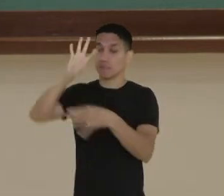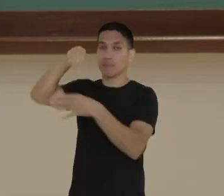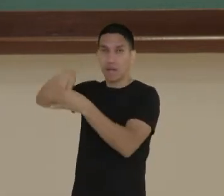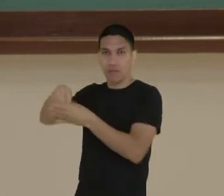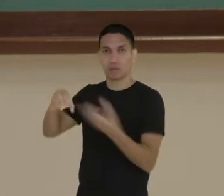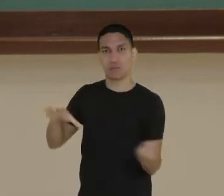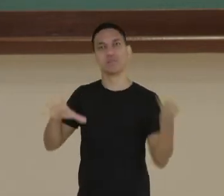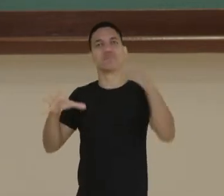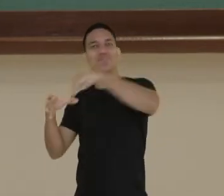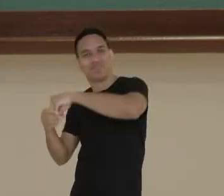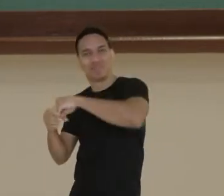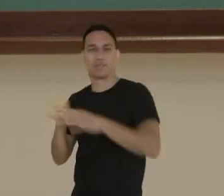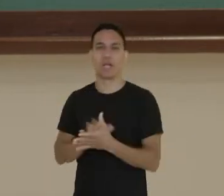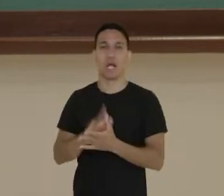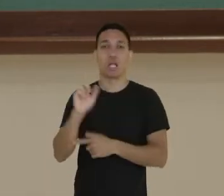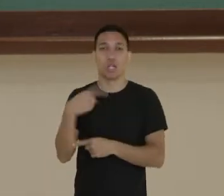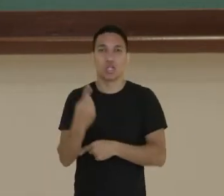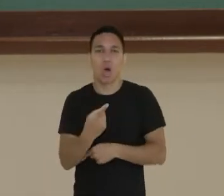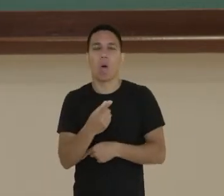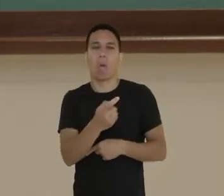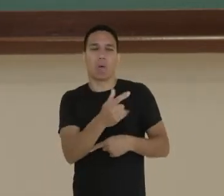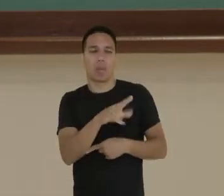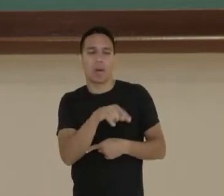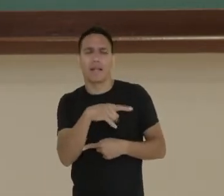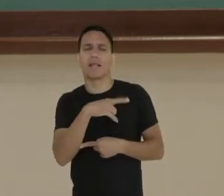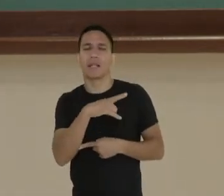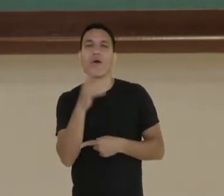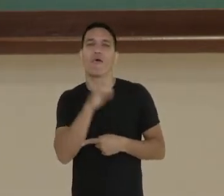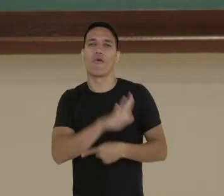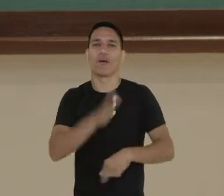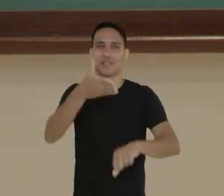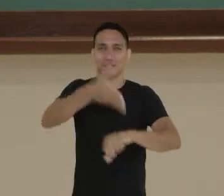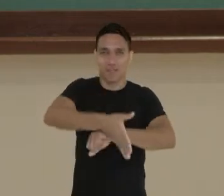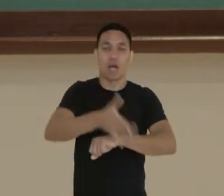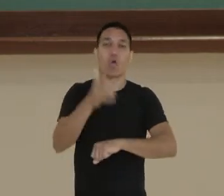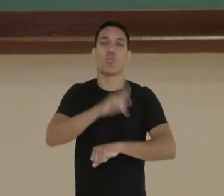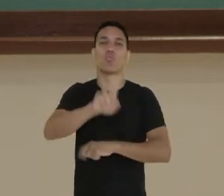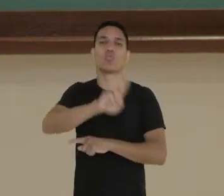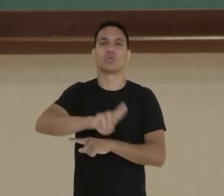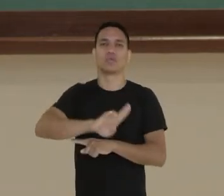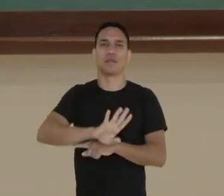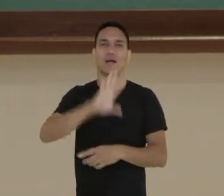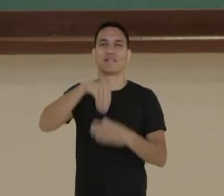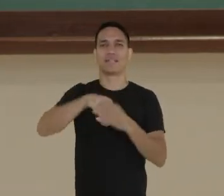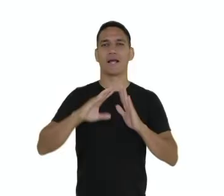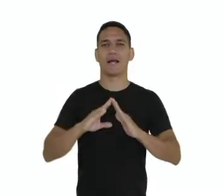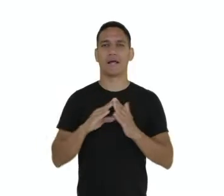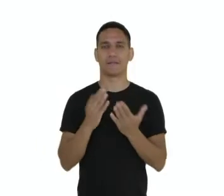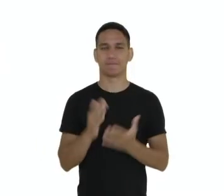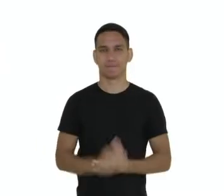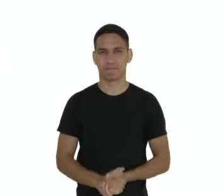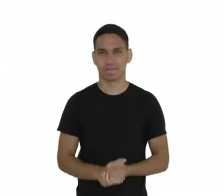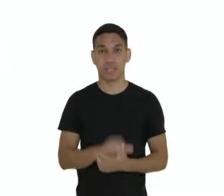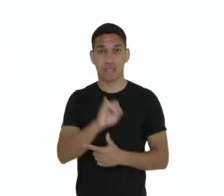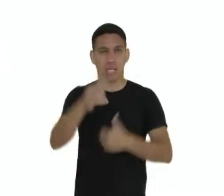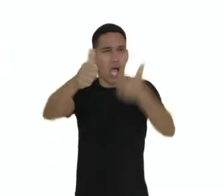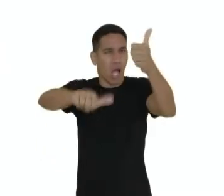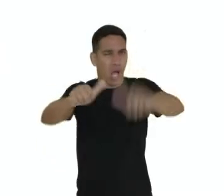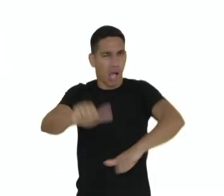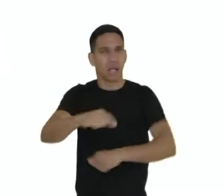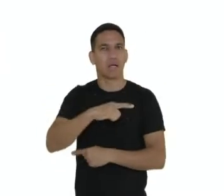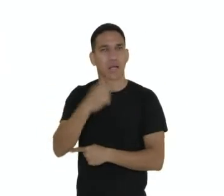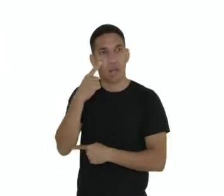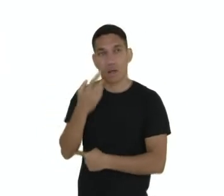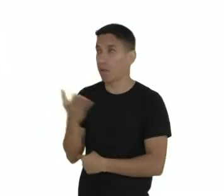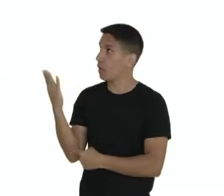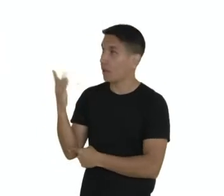certo? Que é essa ponta que nós temos mais acesso lá na nossa casa. Pois bem, se você for analisar, né, as fontes de